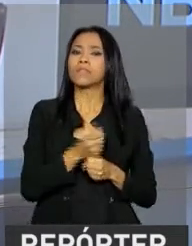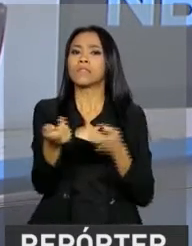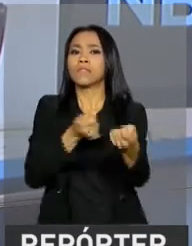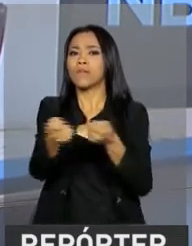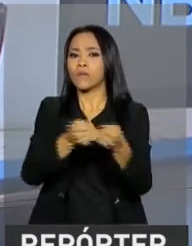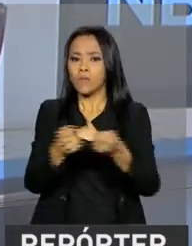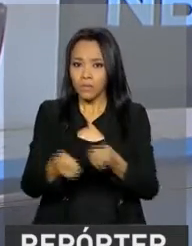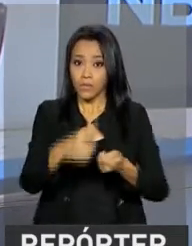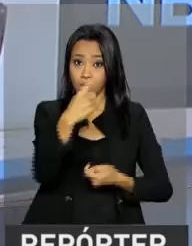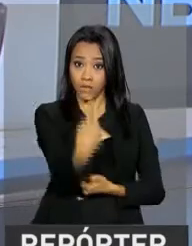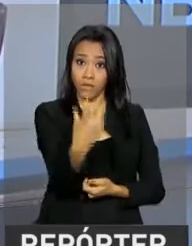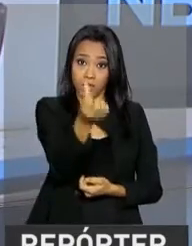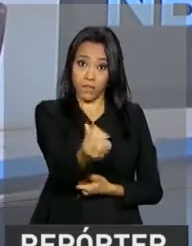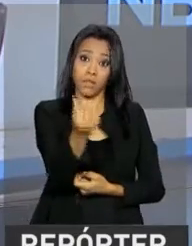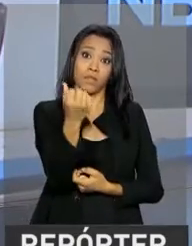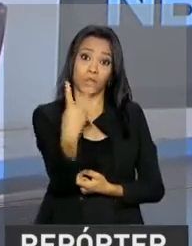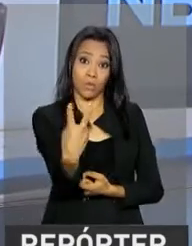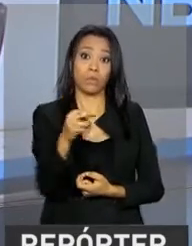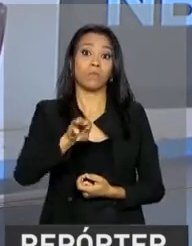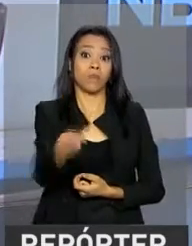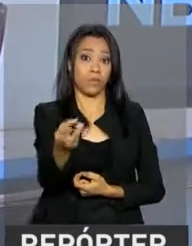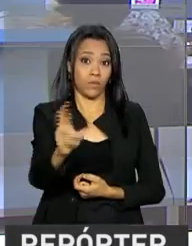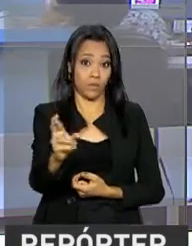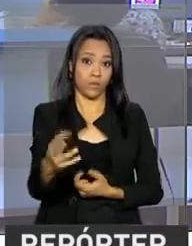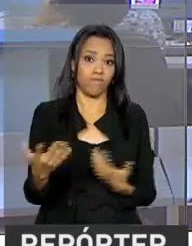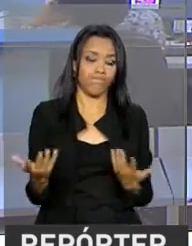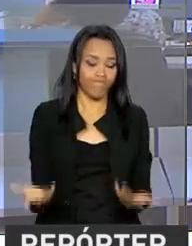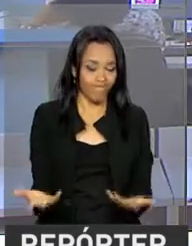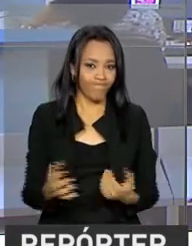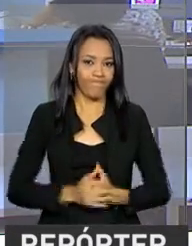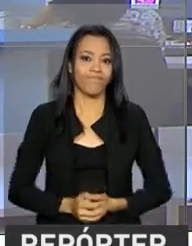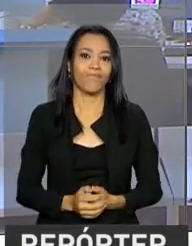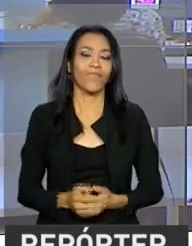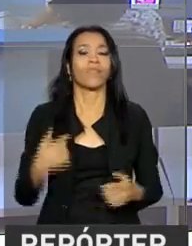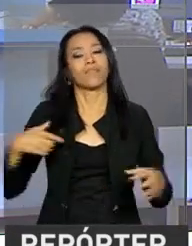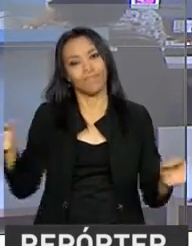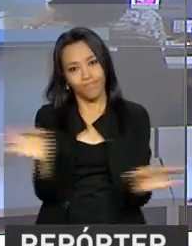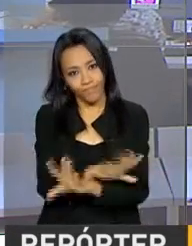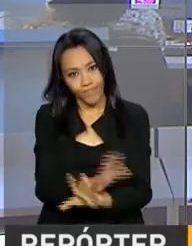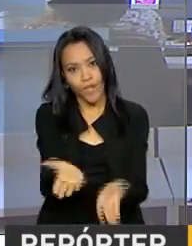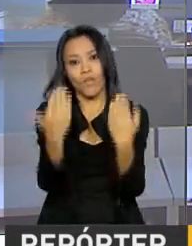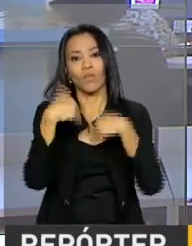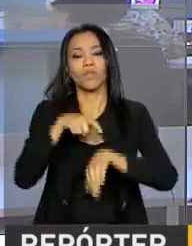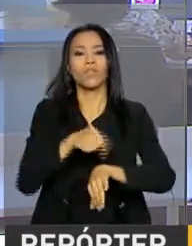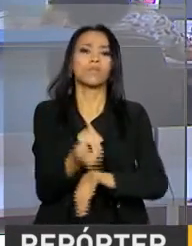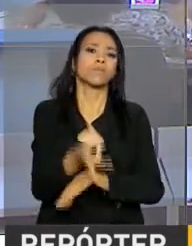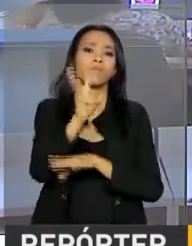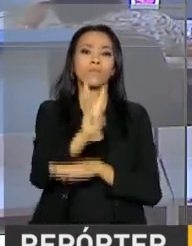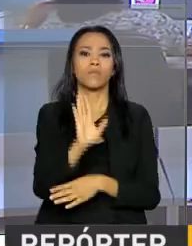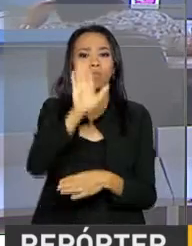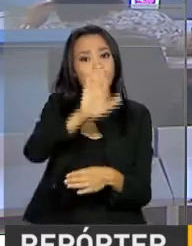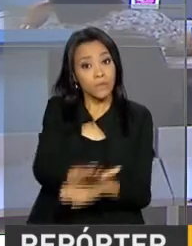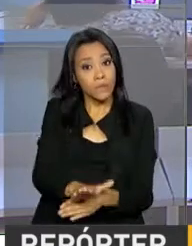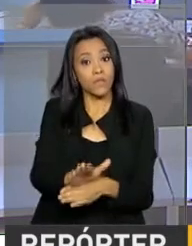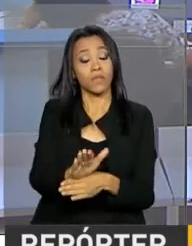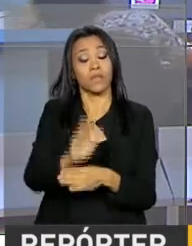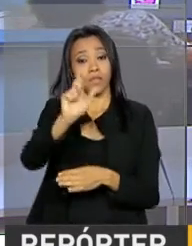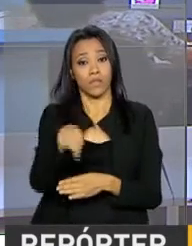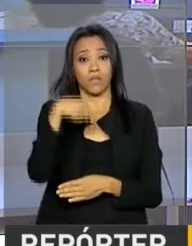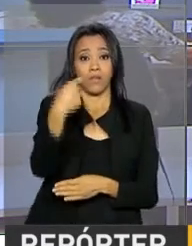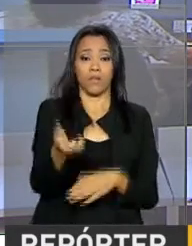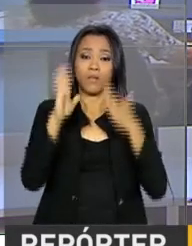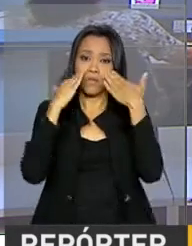foi de 162 milhões de reais nós estamos por aqui voltamos às três da tarde na